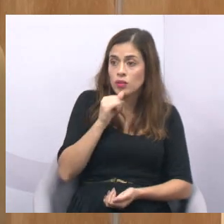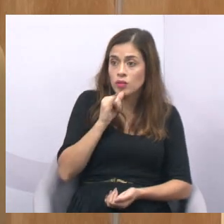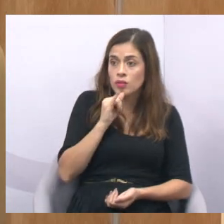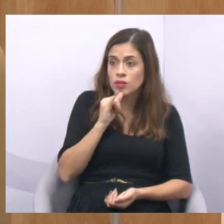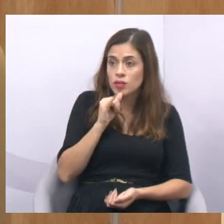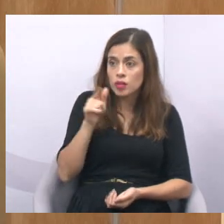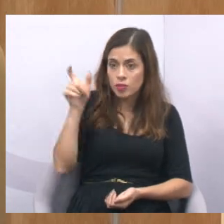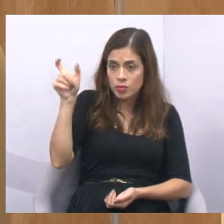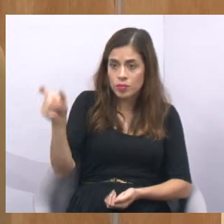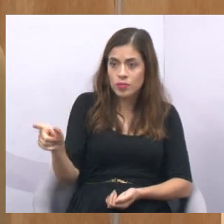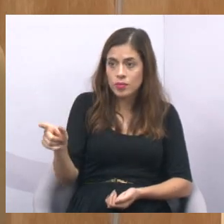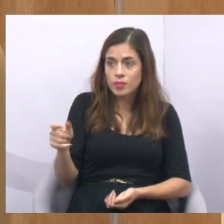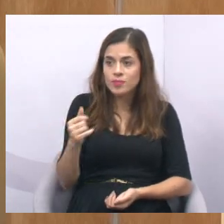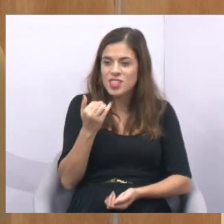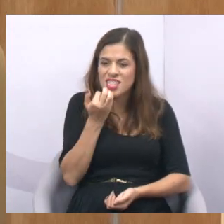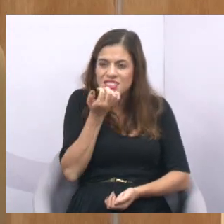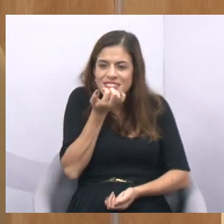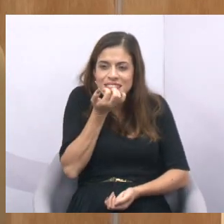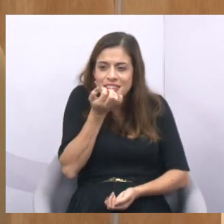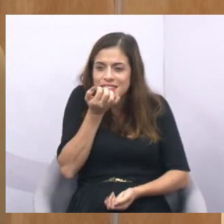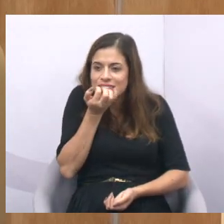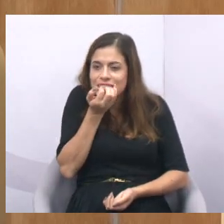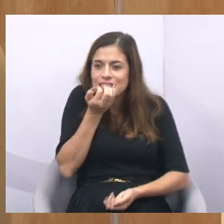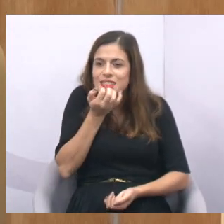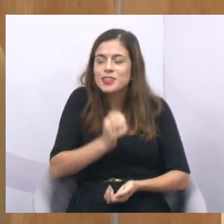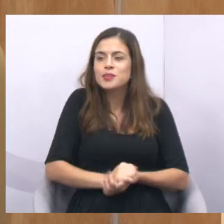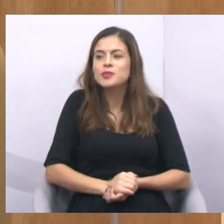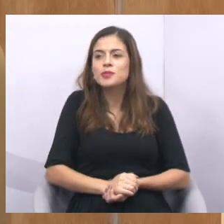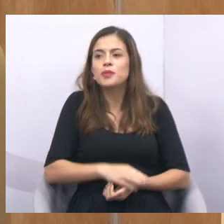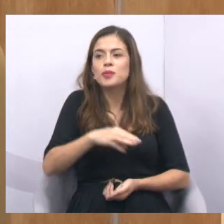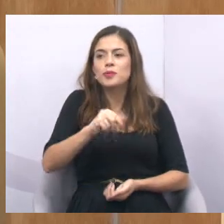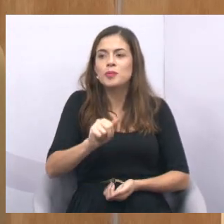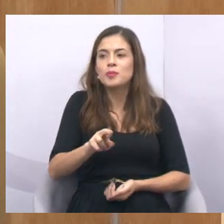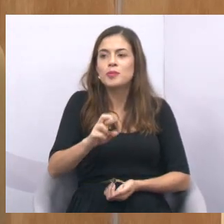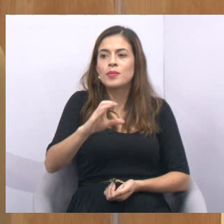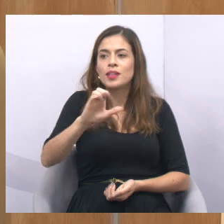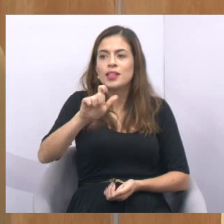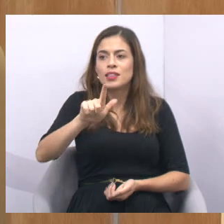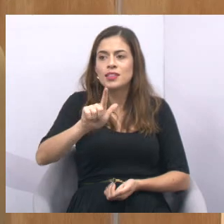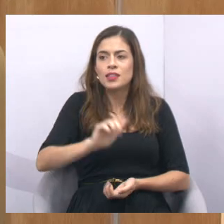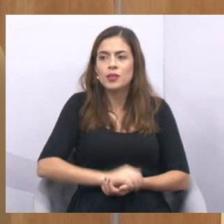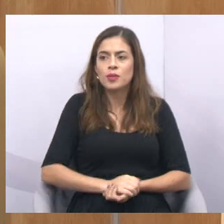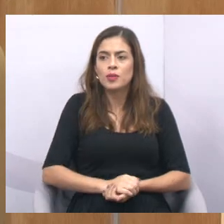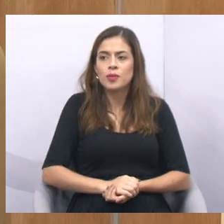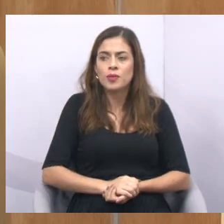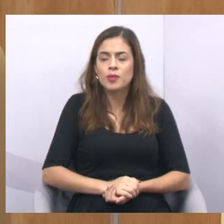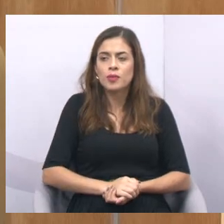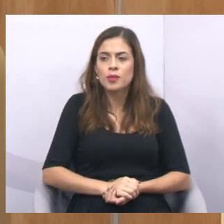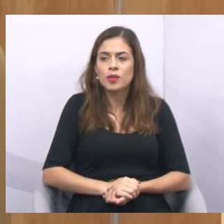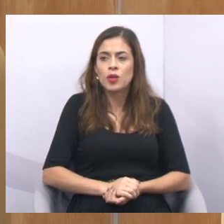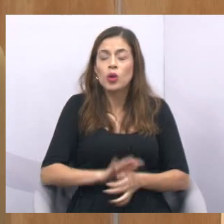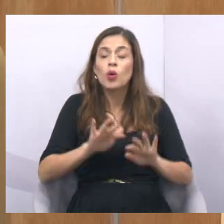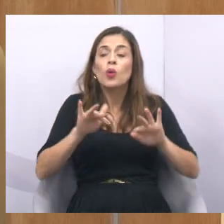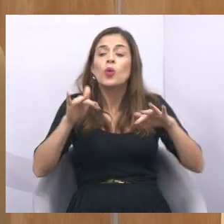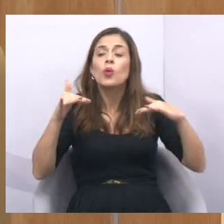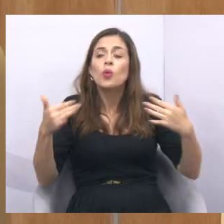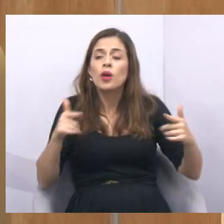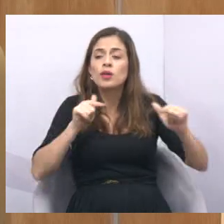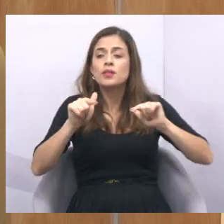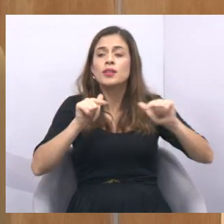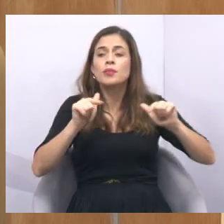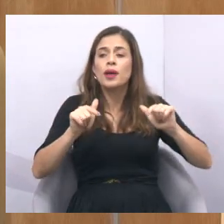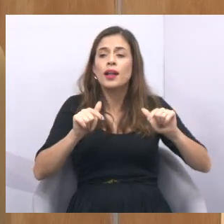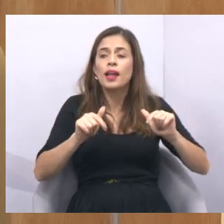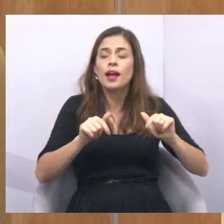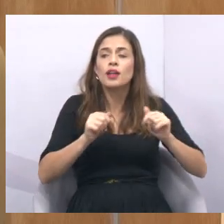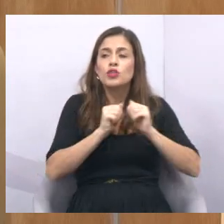mão, mordendo a unha ali, o Marcel. O Marcel, quando ele foi trabalhar comigo no